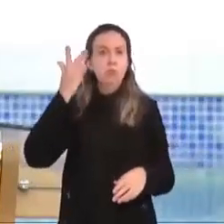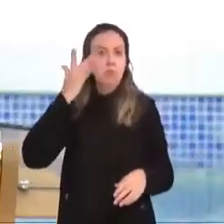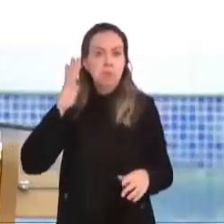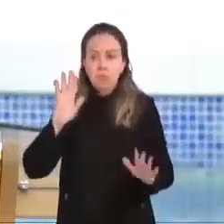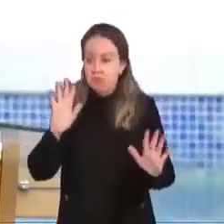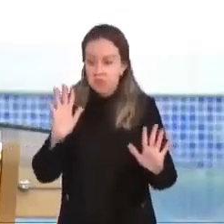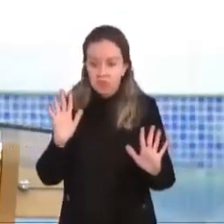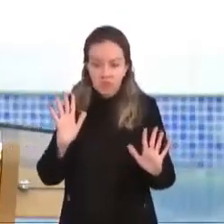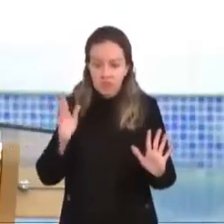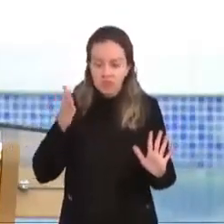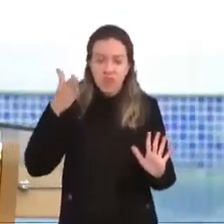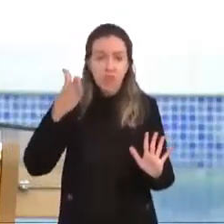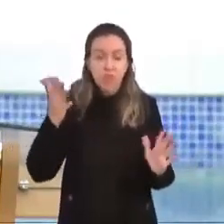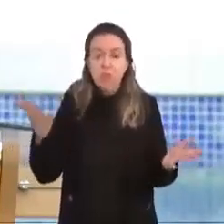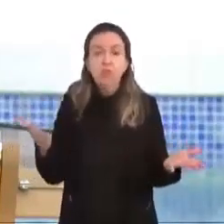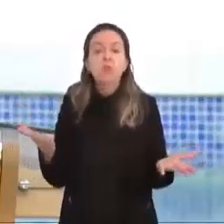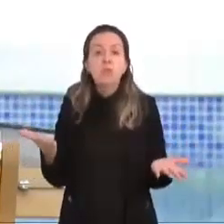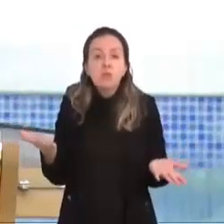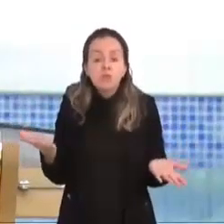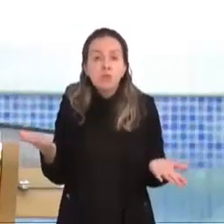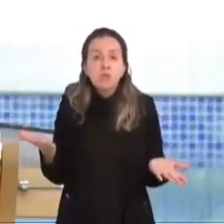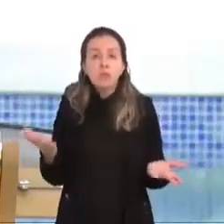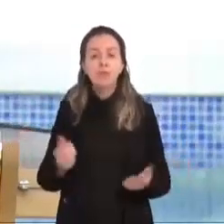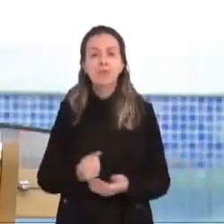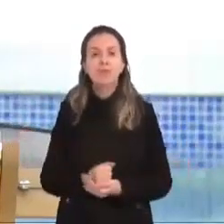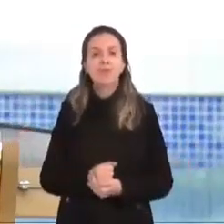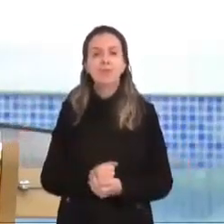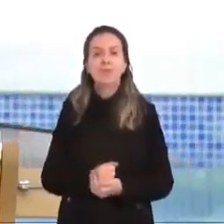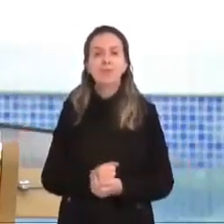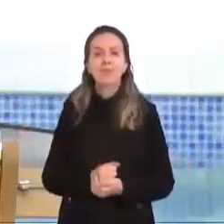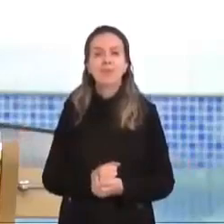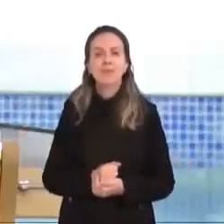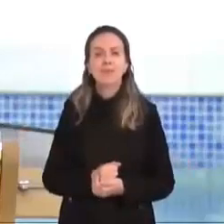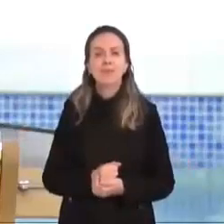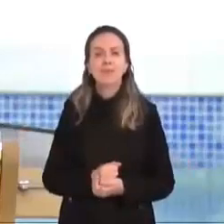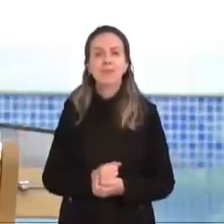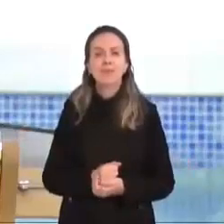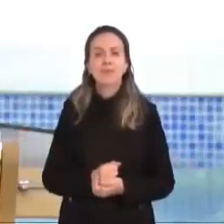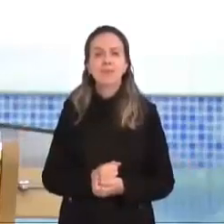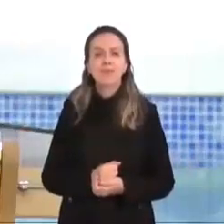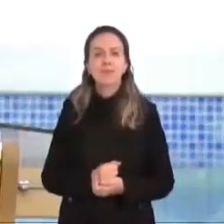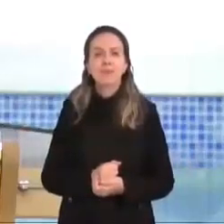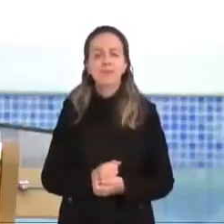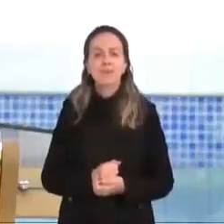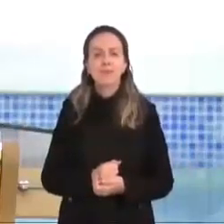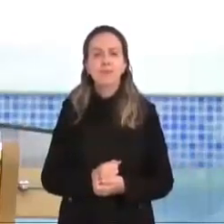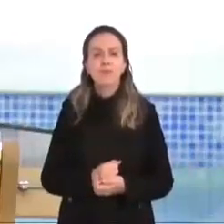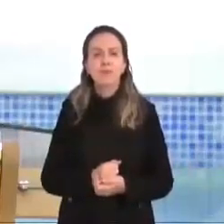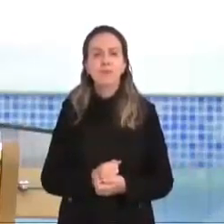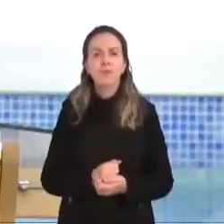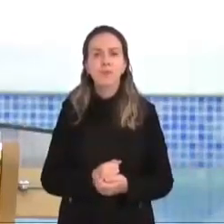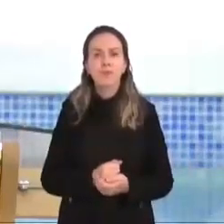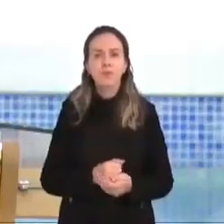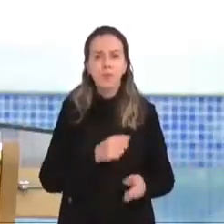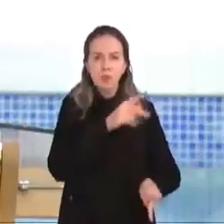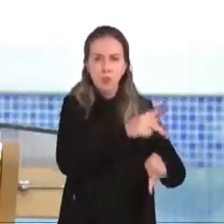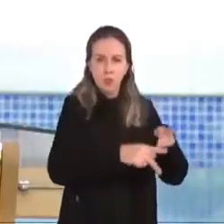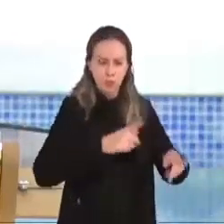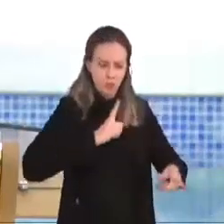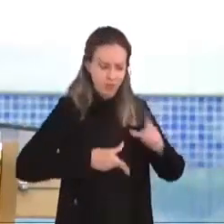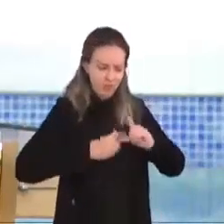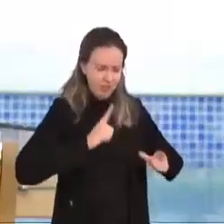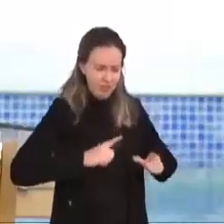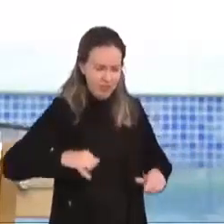Historicamente falando, sabe o que Deus está dizendo para Jeremias? O povo está sofrendo na mão de um povo